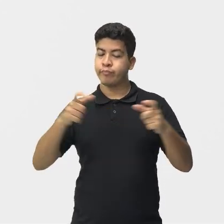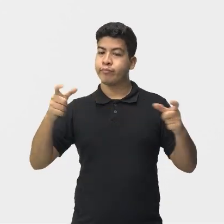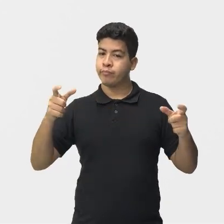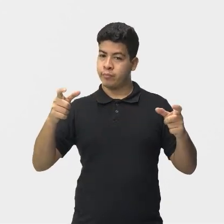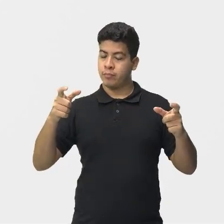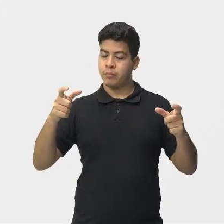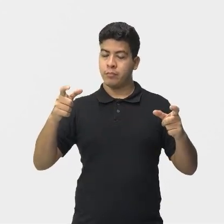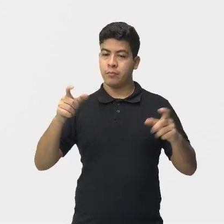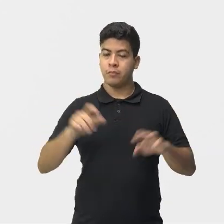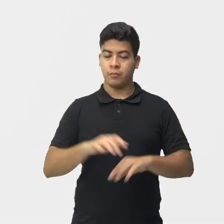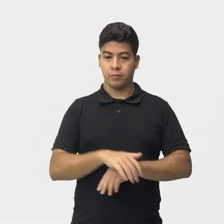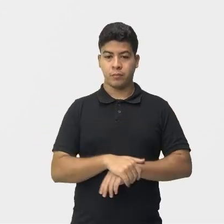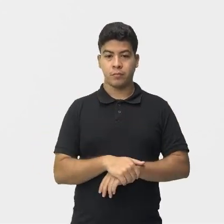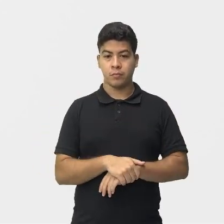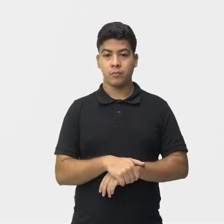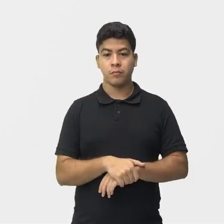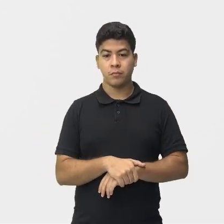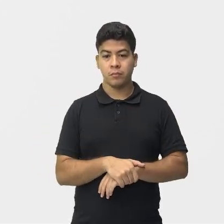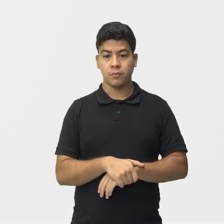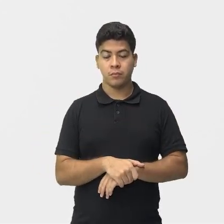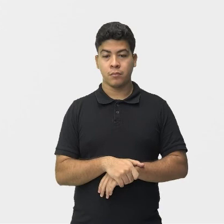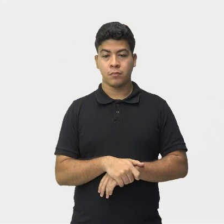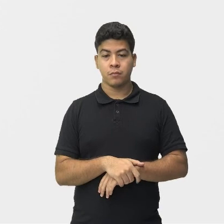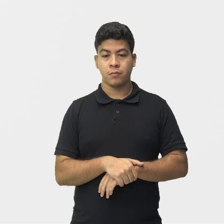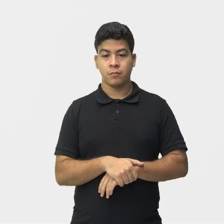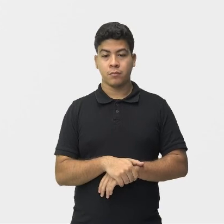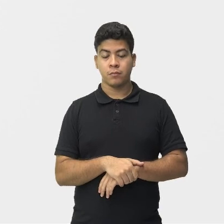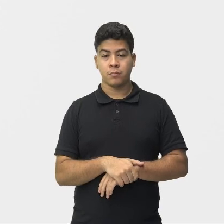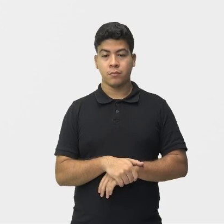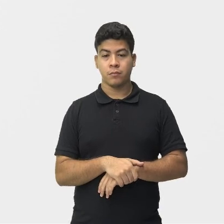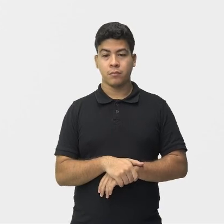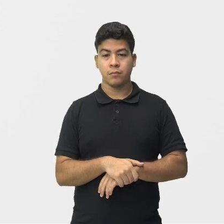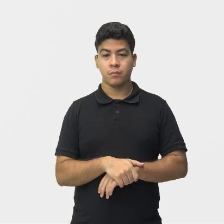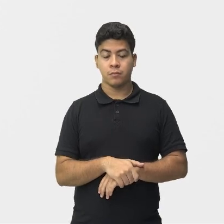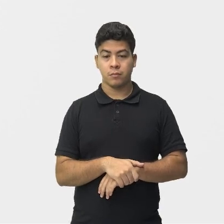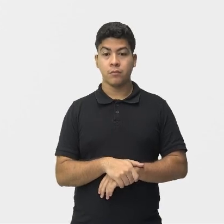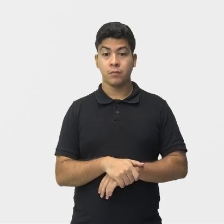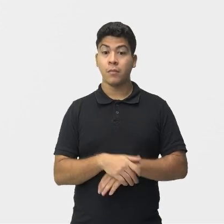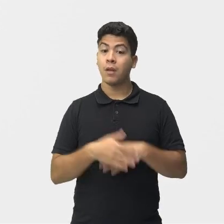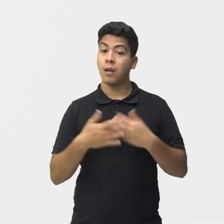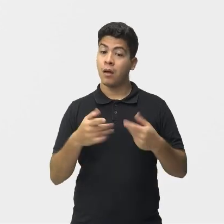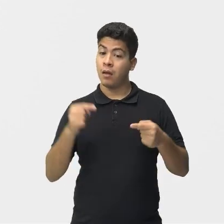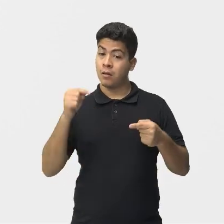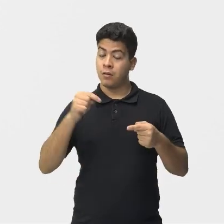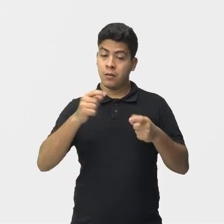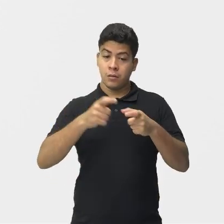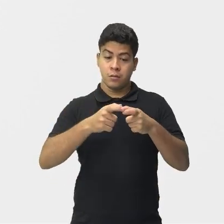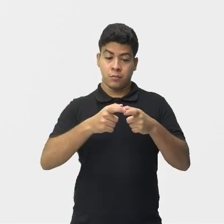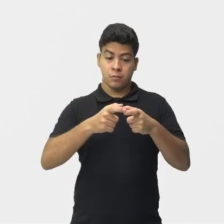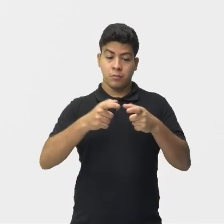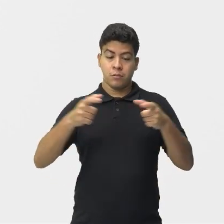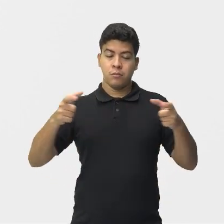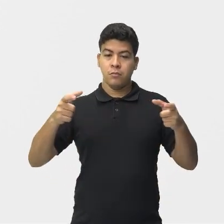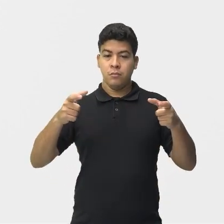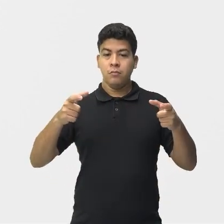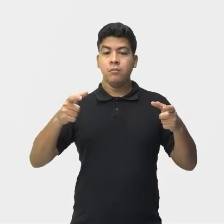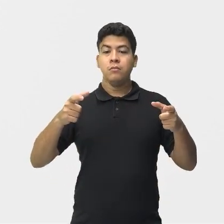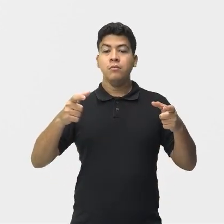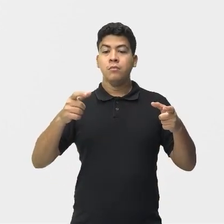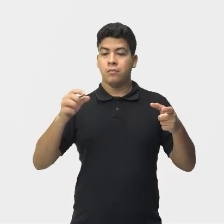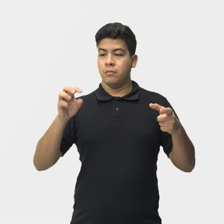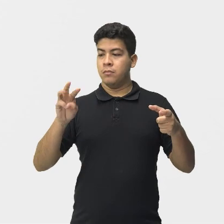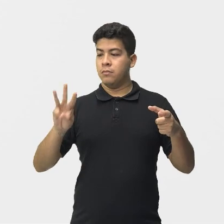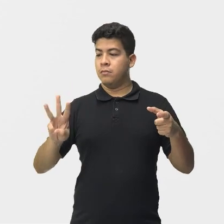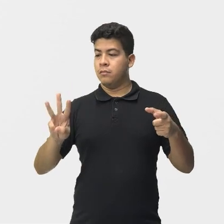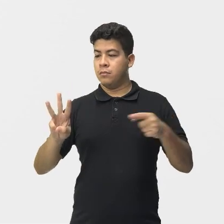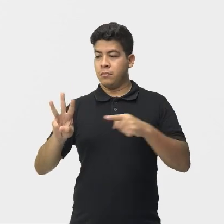a segunda transformação, é essa aqui, ó. Segunda transformação. Aqui o estado, ele sai do estado 2, vai para o estado